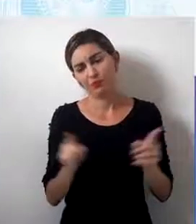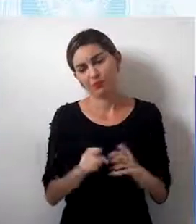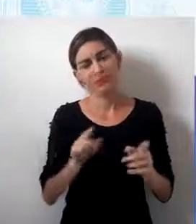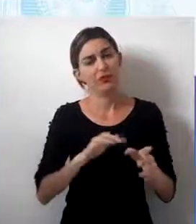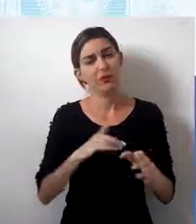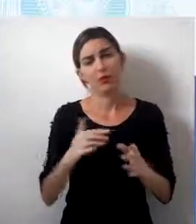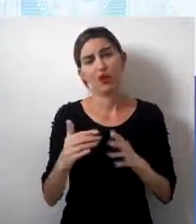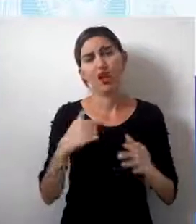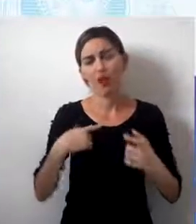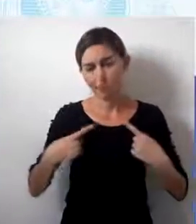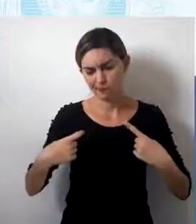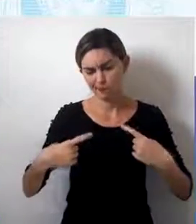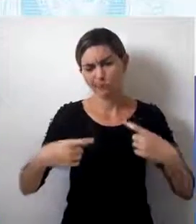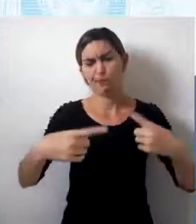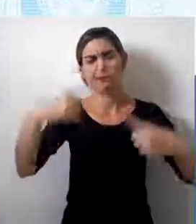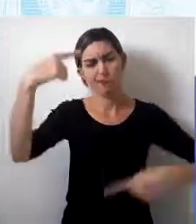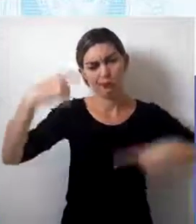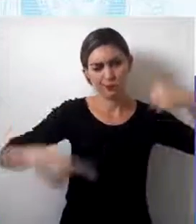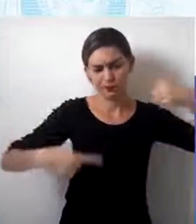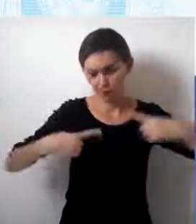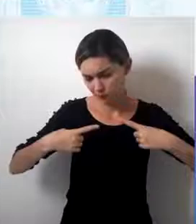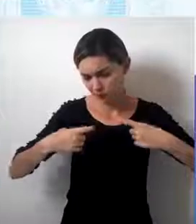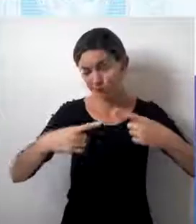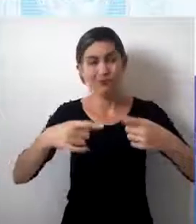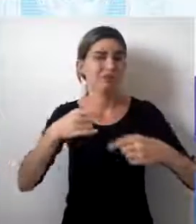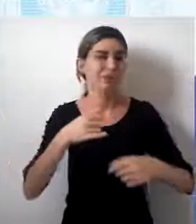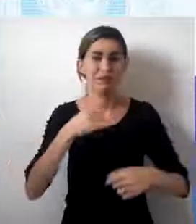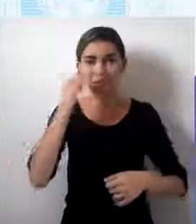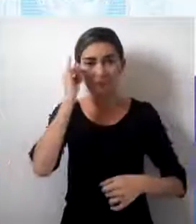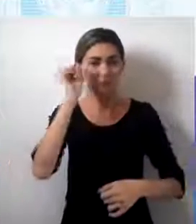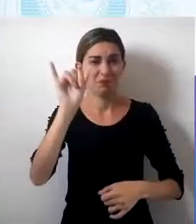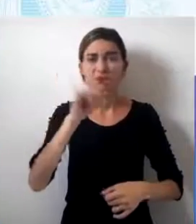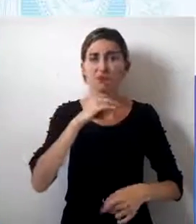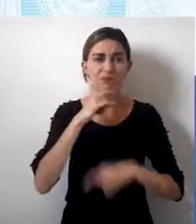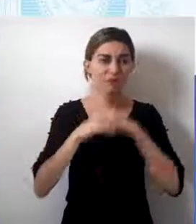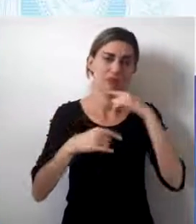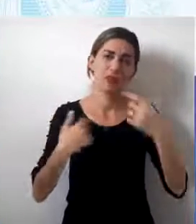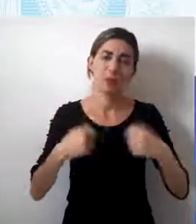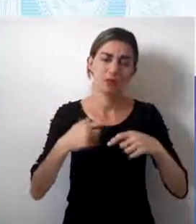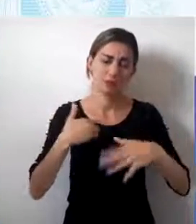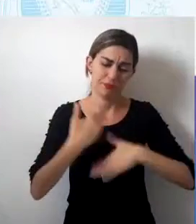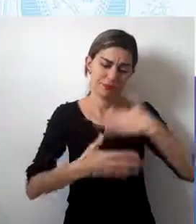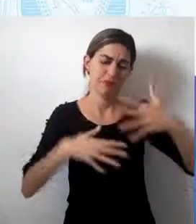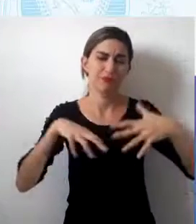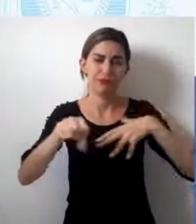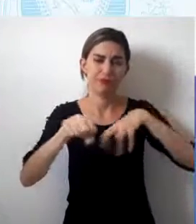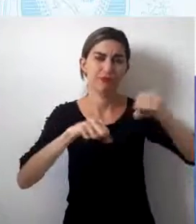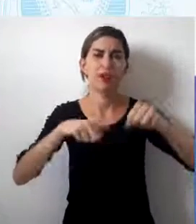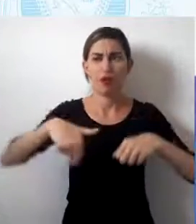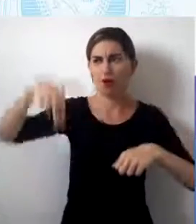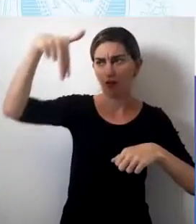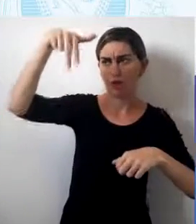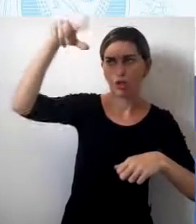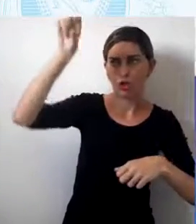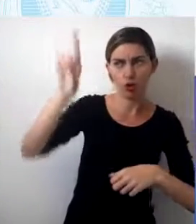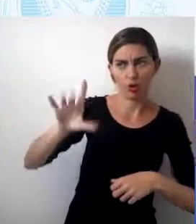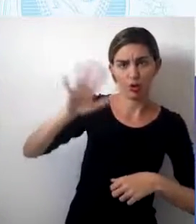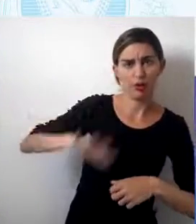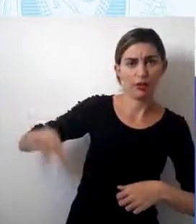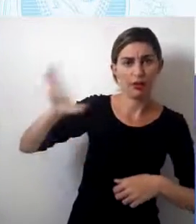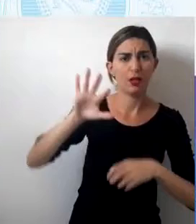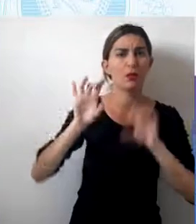muito reduzido e as batalhas, os confrontos foram inevitáveis dentro desse processo de ocupação. A região Nordeste foi o